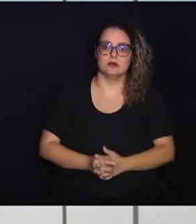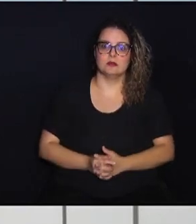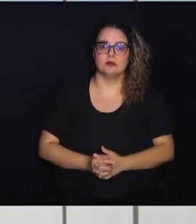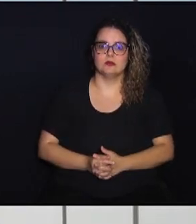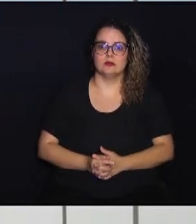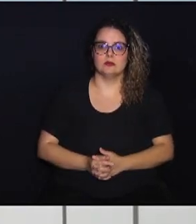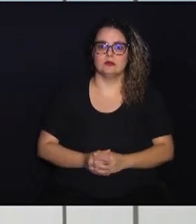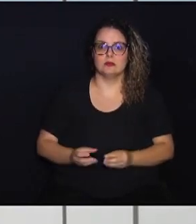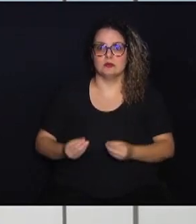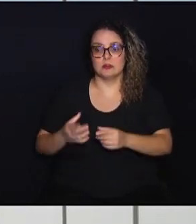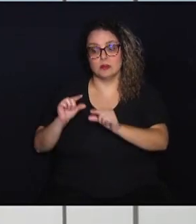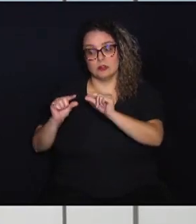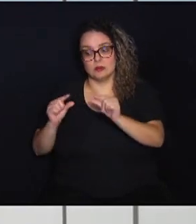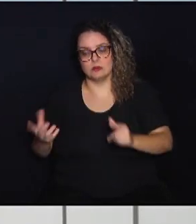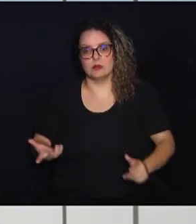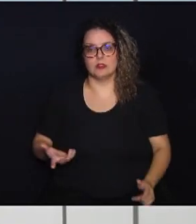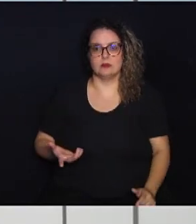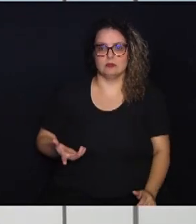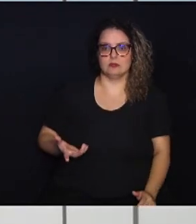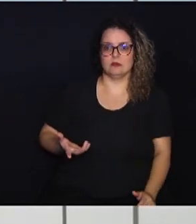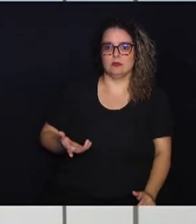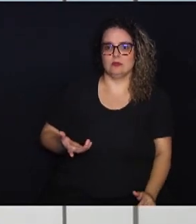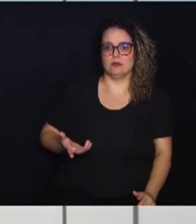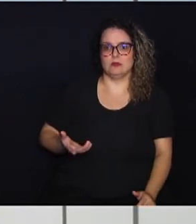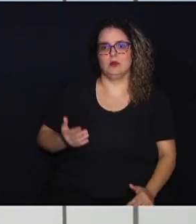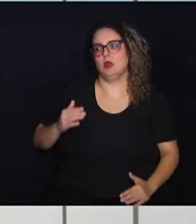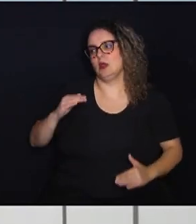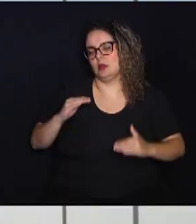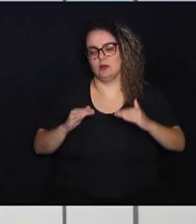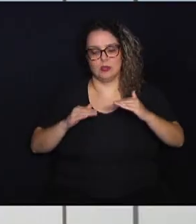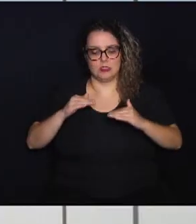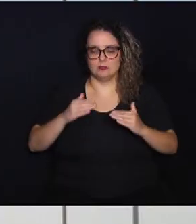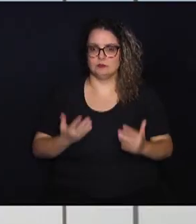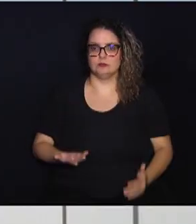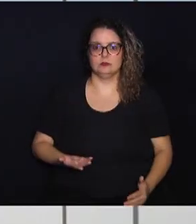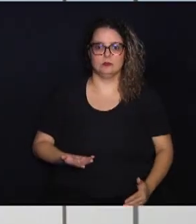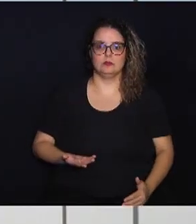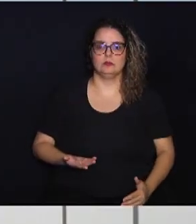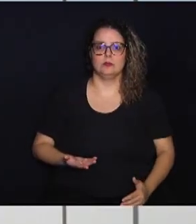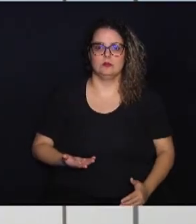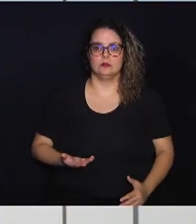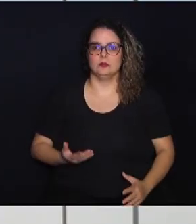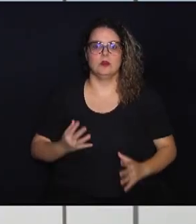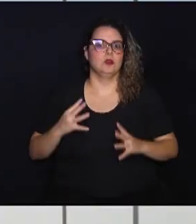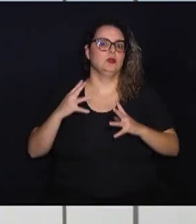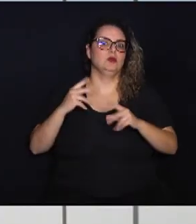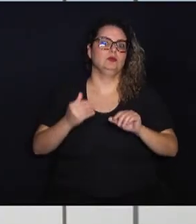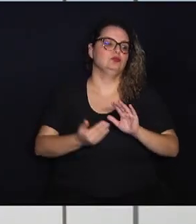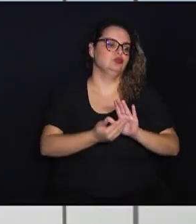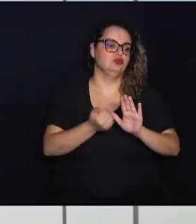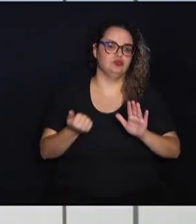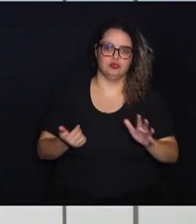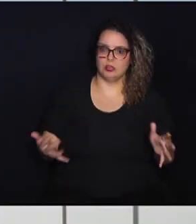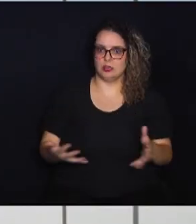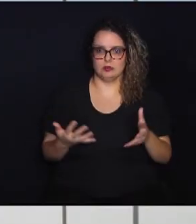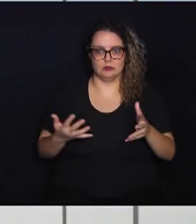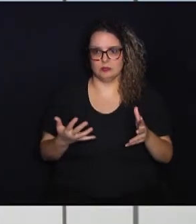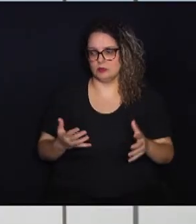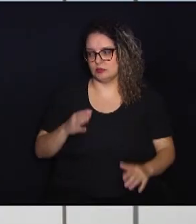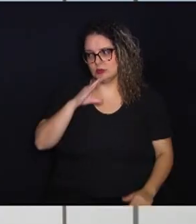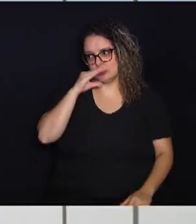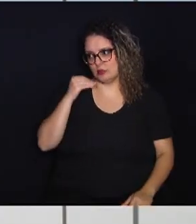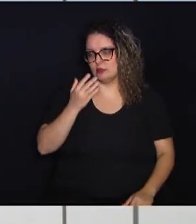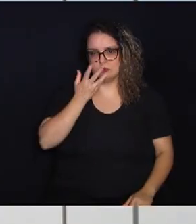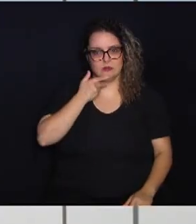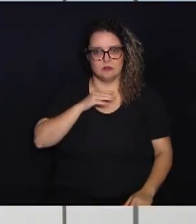um pouquinho. Mas, assim, é o equilíbrio. Se você não tira totalmente esse estímulo de um adolescente ou de